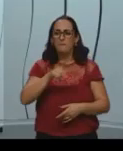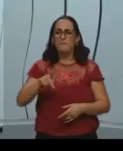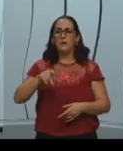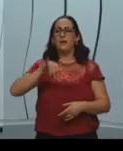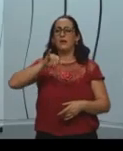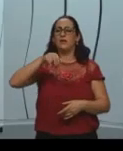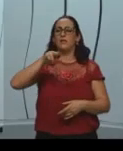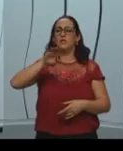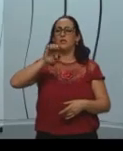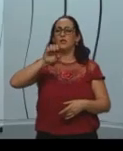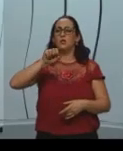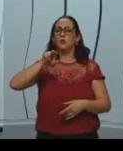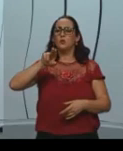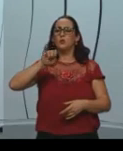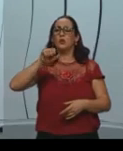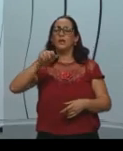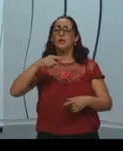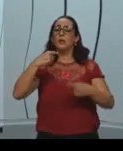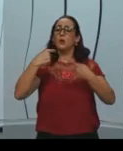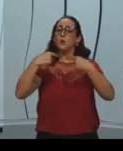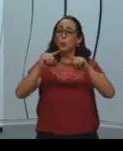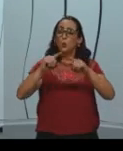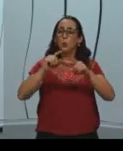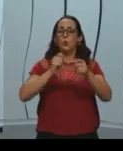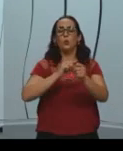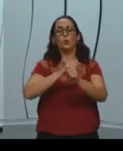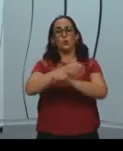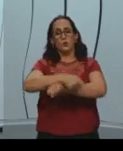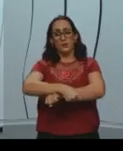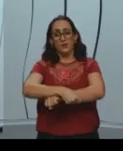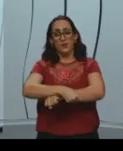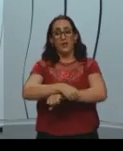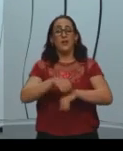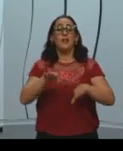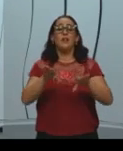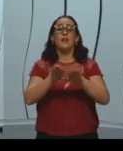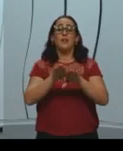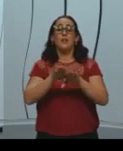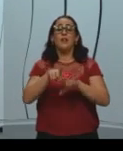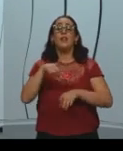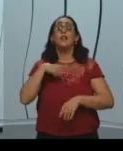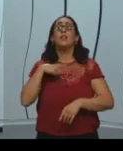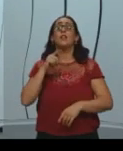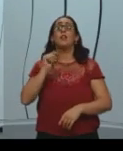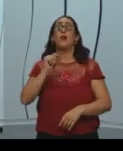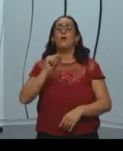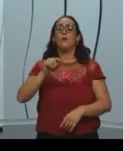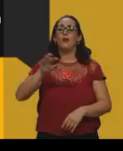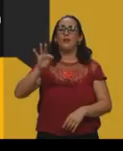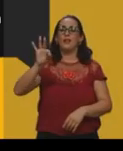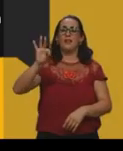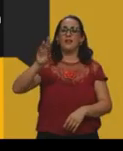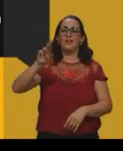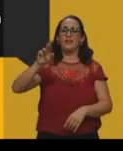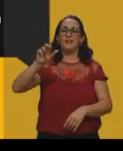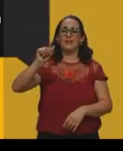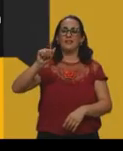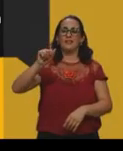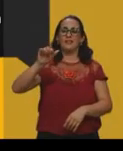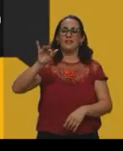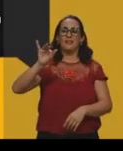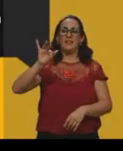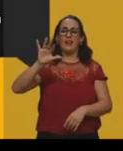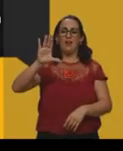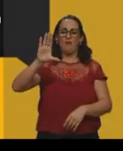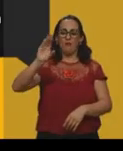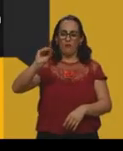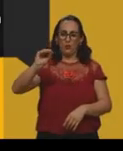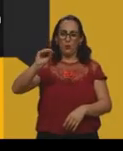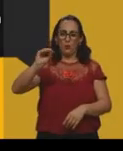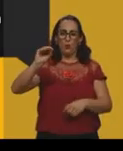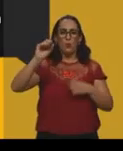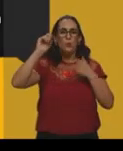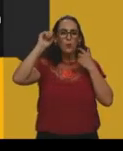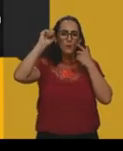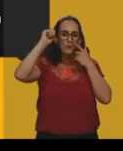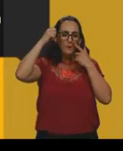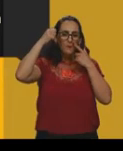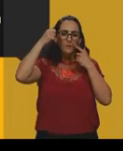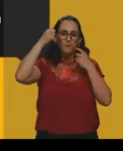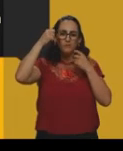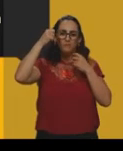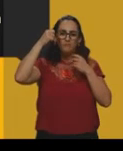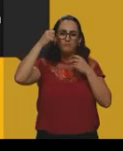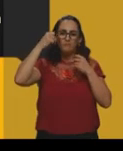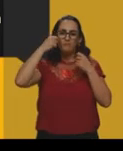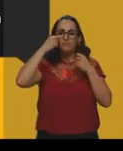tem um ponto muito importante. O tráfico negreiro, ele se tornou muito lucrativo. Então, não era só a questão de trabalhar, mas tinha também